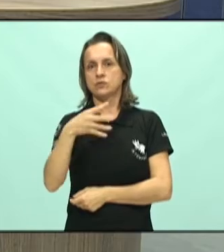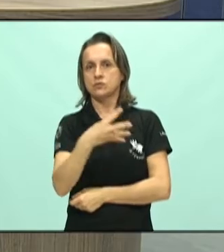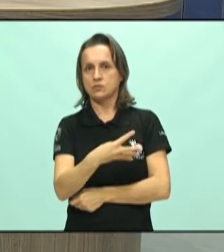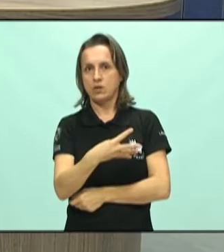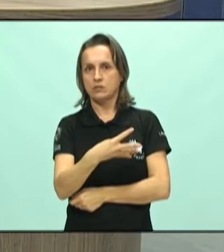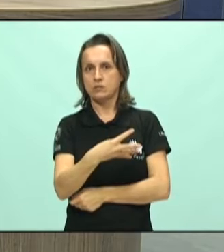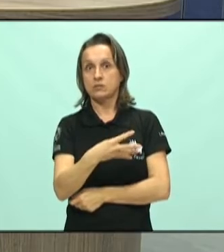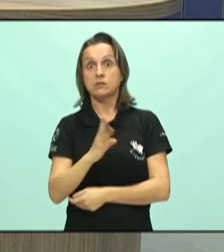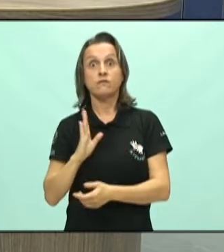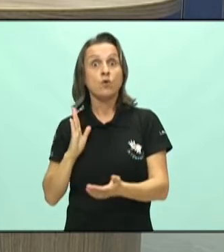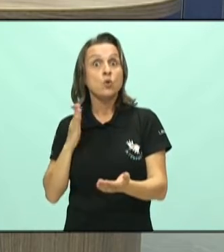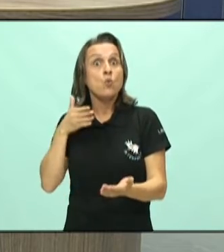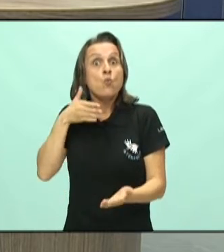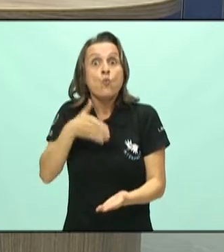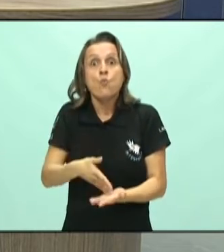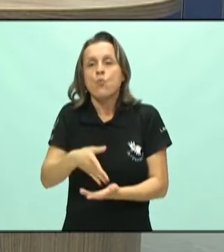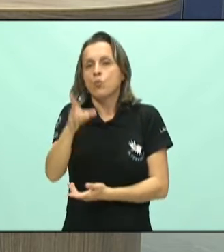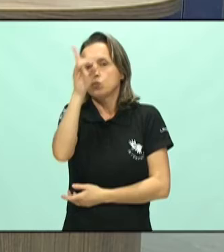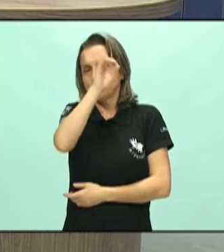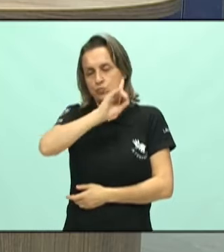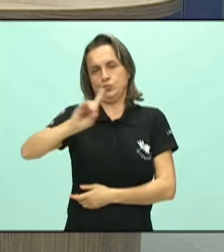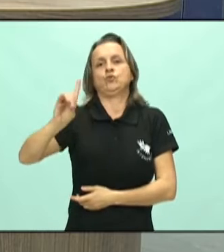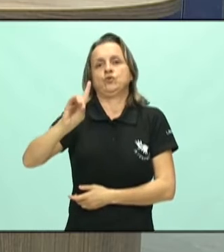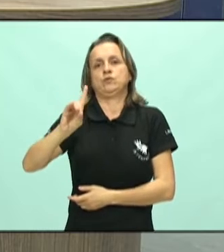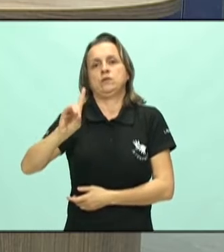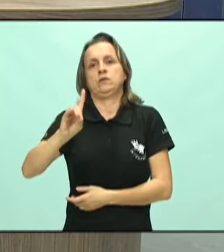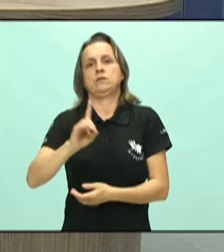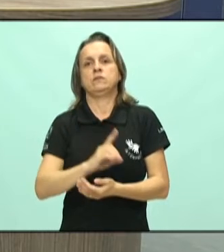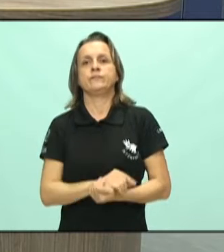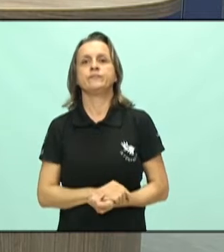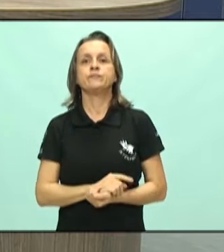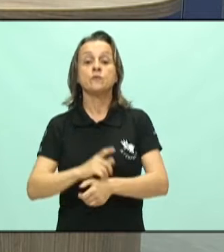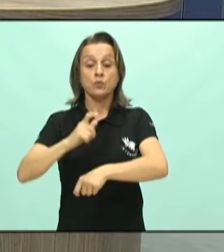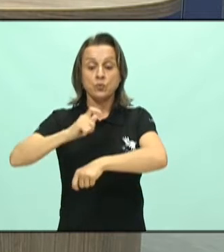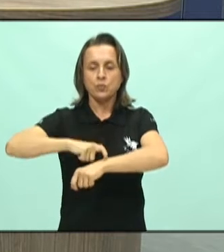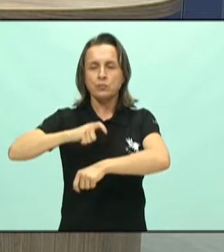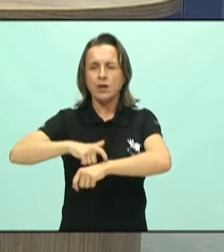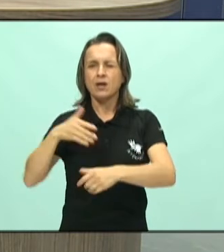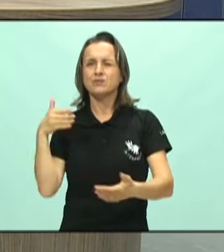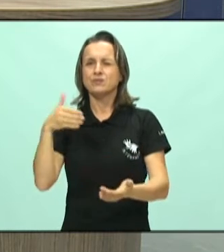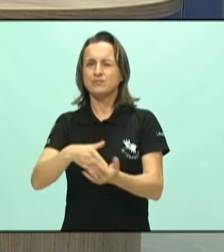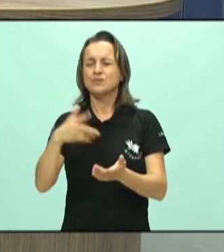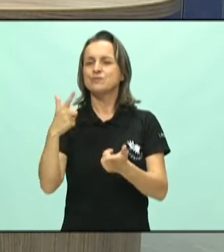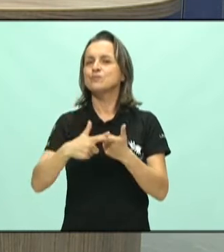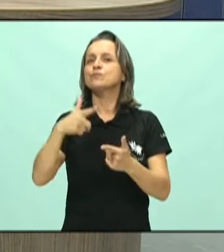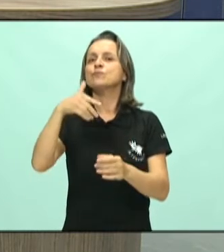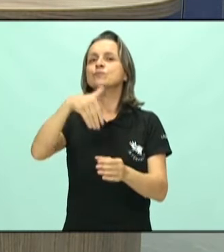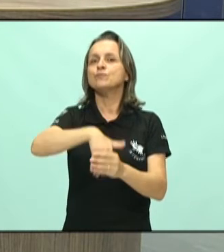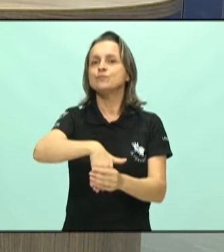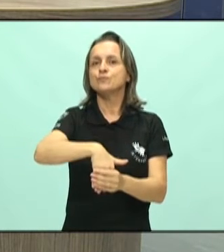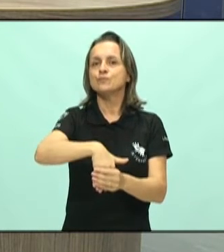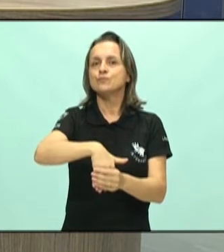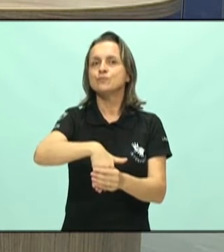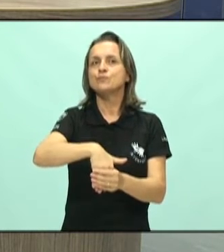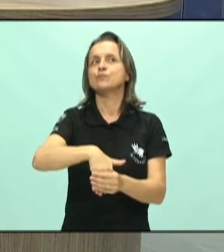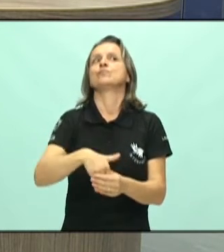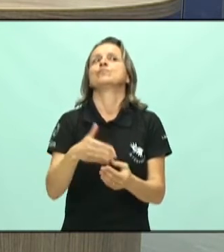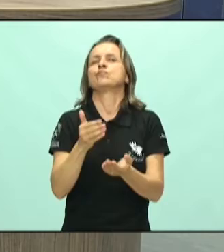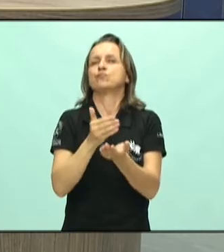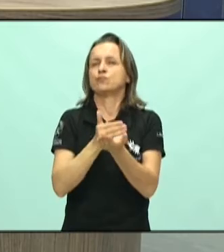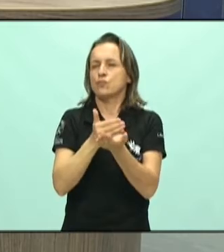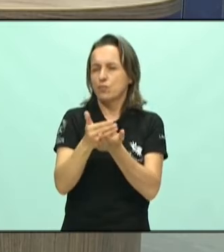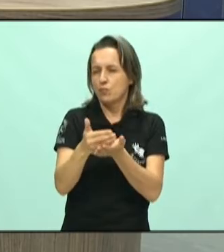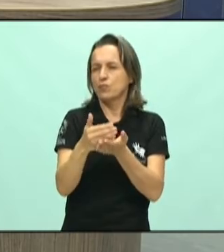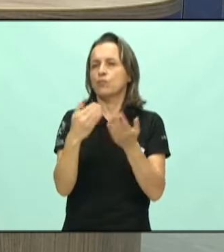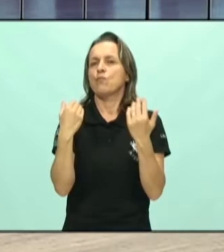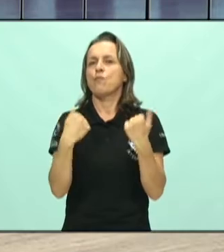sempre, né? Porque foi no último vocês também dia. Souberam quando caiu lá. Foi no último dia do prazo limite, porque a votação inicialmente